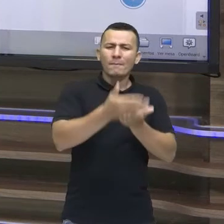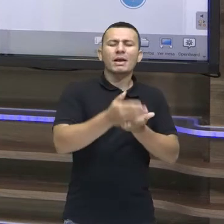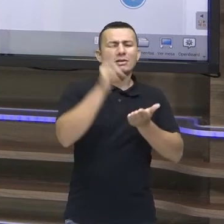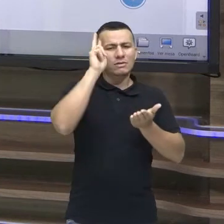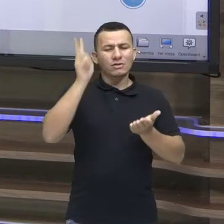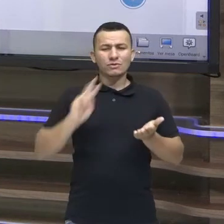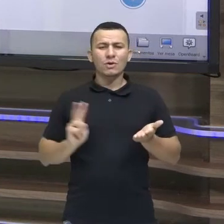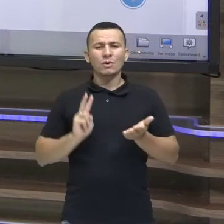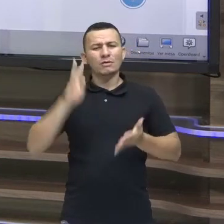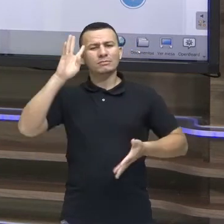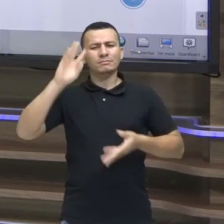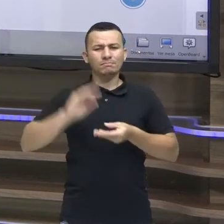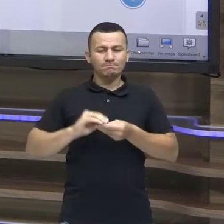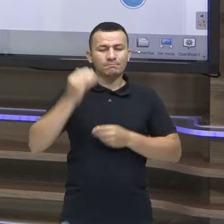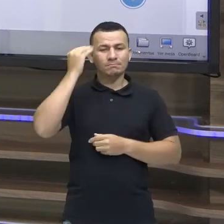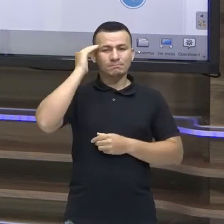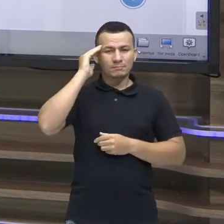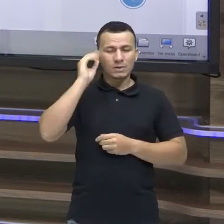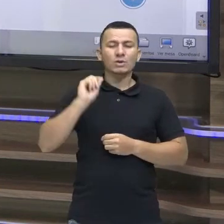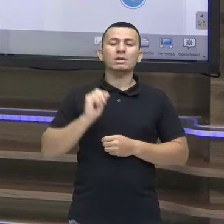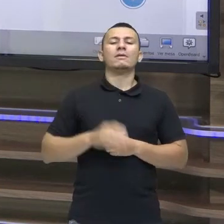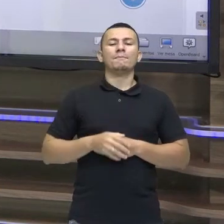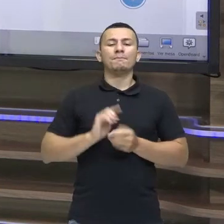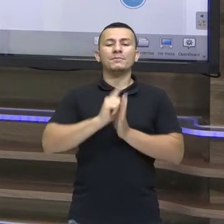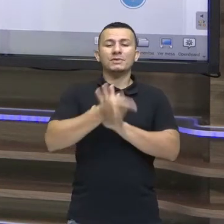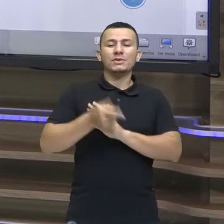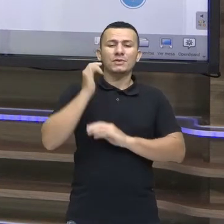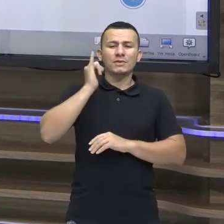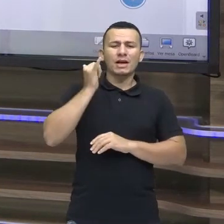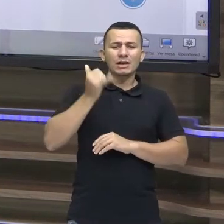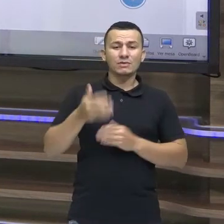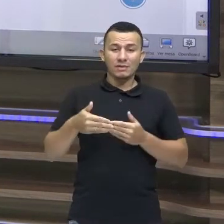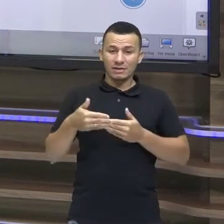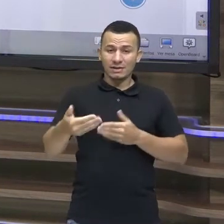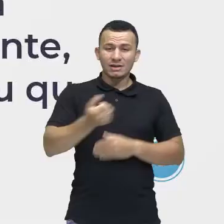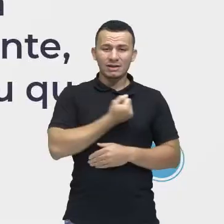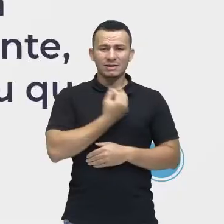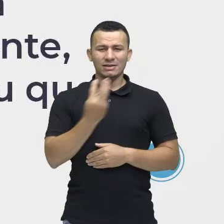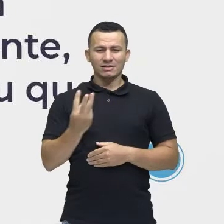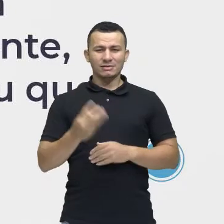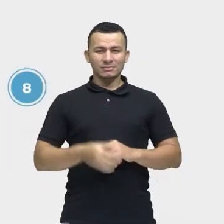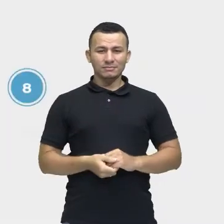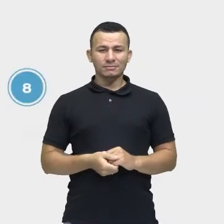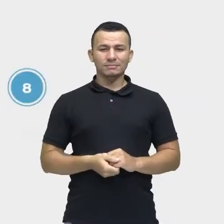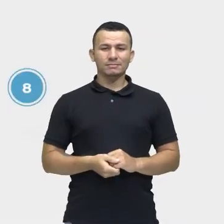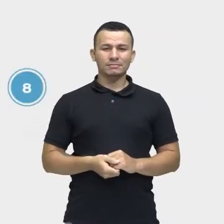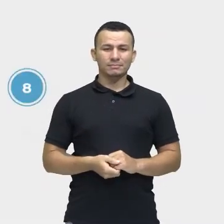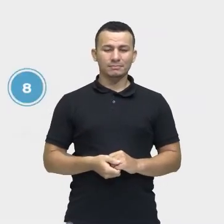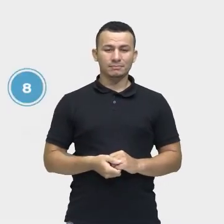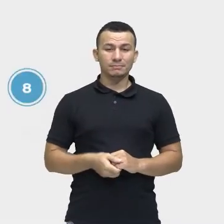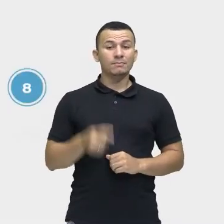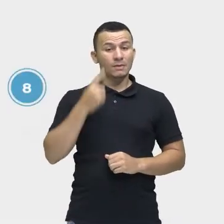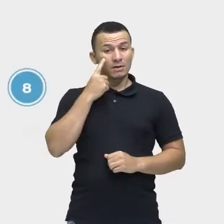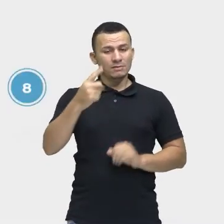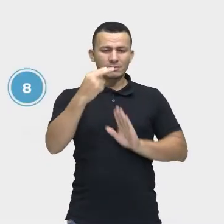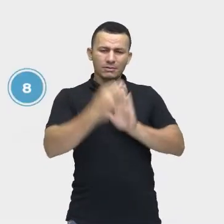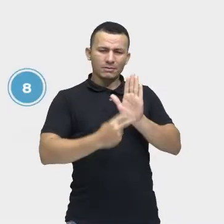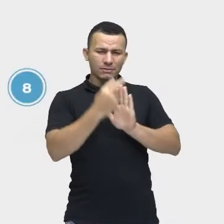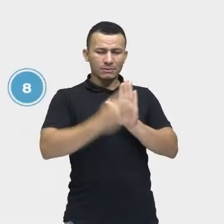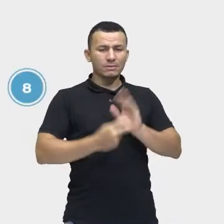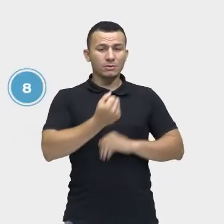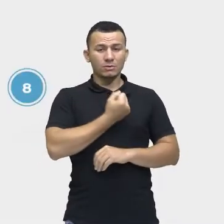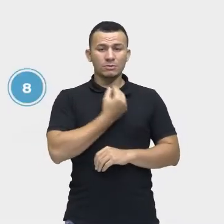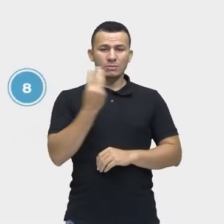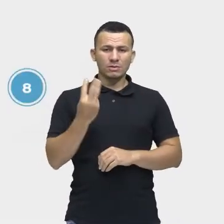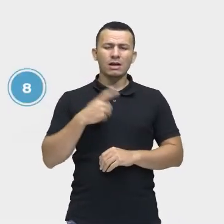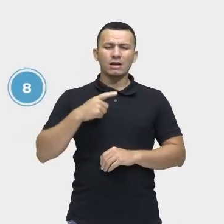Então você vai entender que se trata de um gênero narrativo. Vamos para a nossa terceira questão. Vamos lá. Vou deixar com vocês, tá bom? Você vai